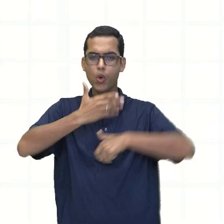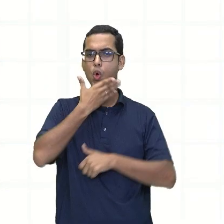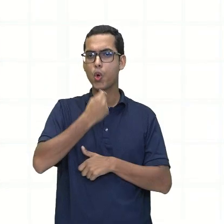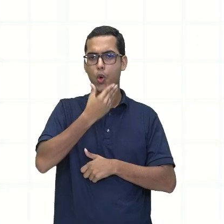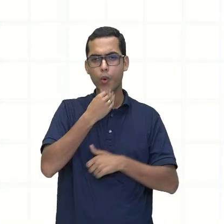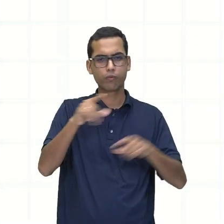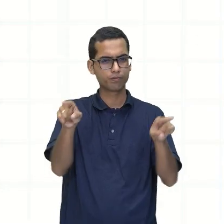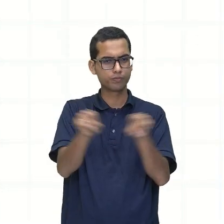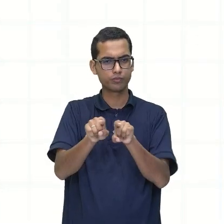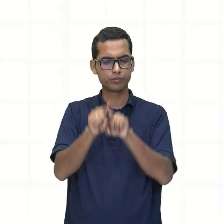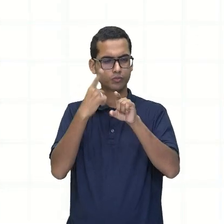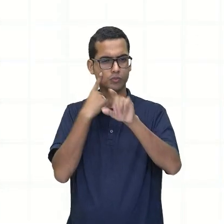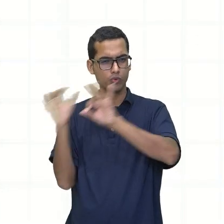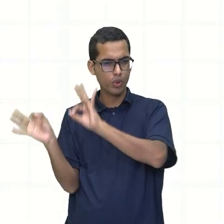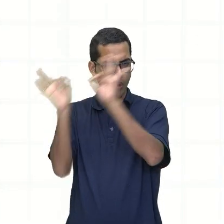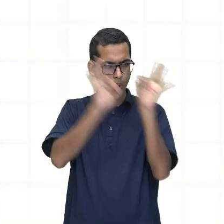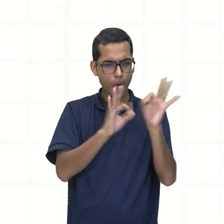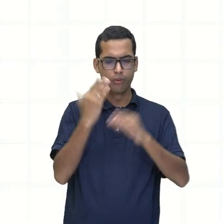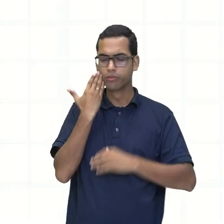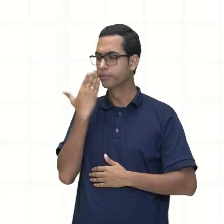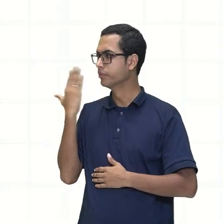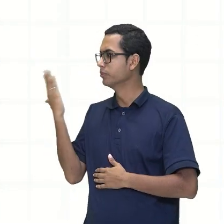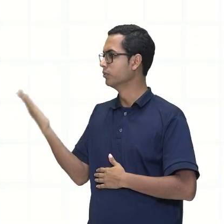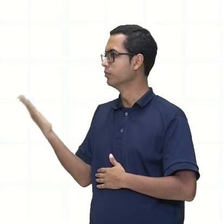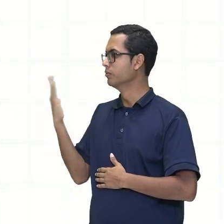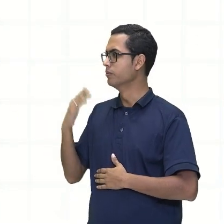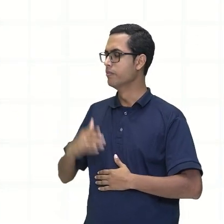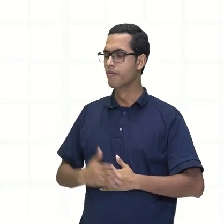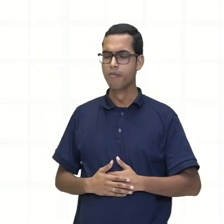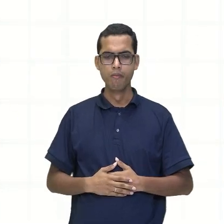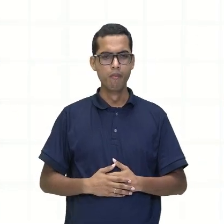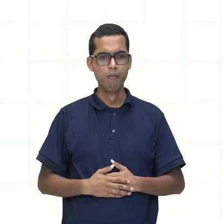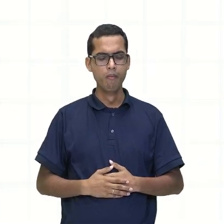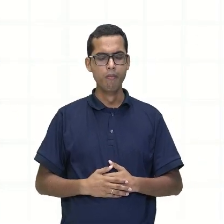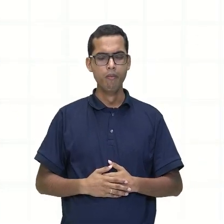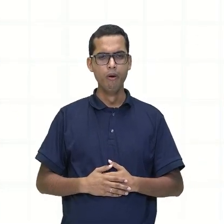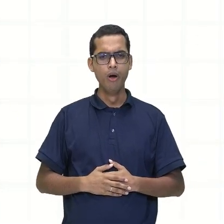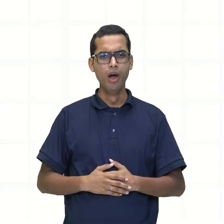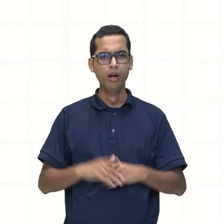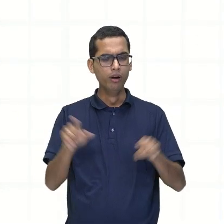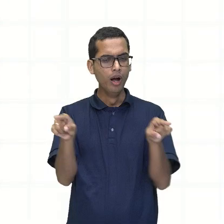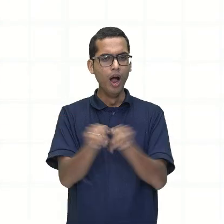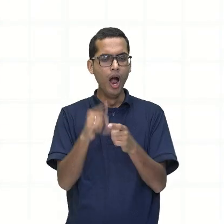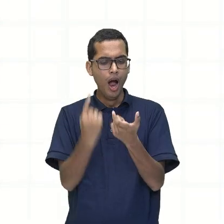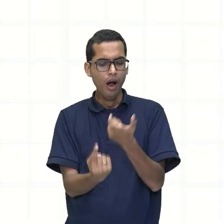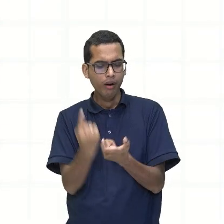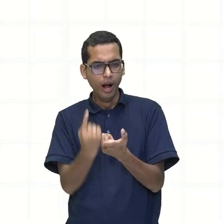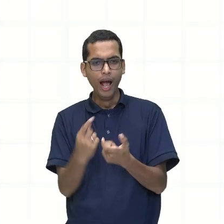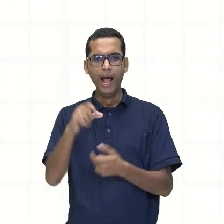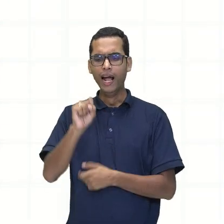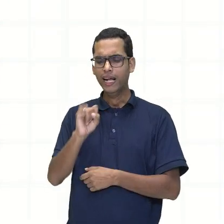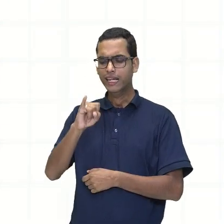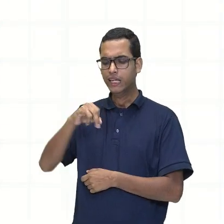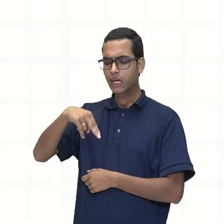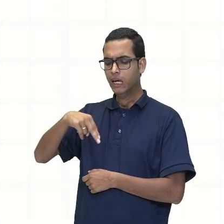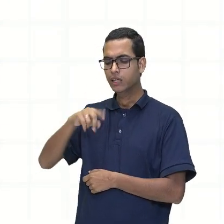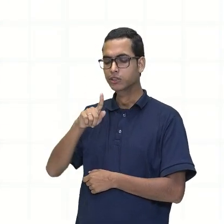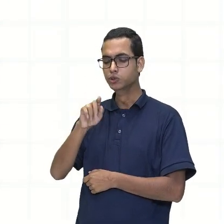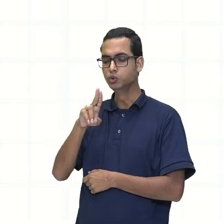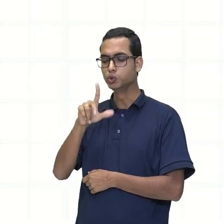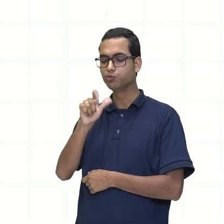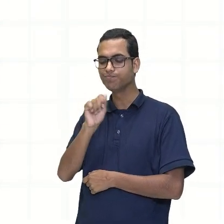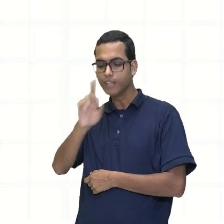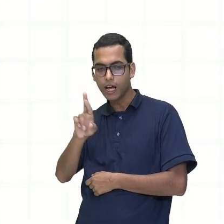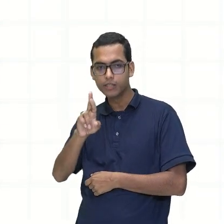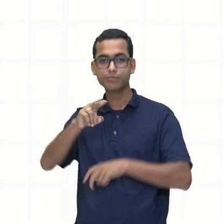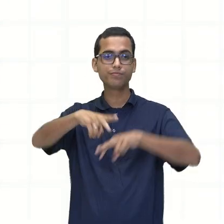novamente, tá o quê? Masculino, certo? E tá do quê? No singular. Por quê?